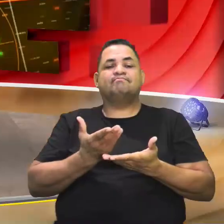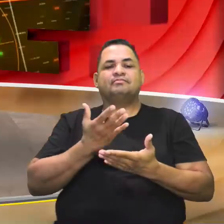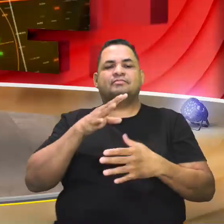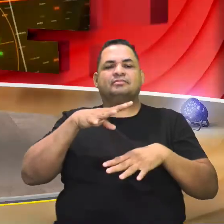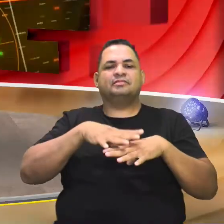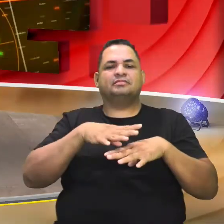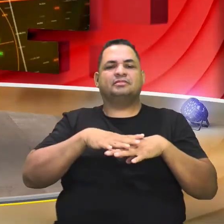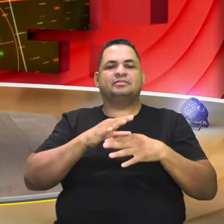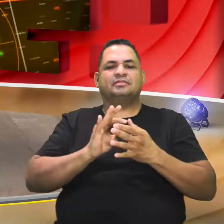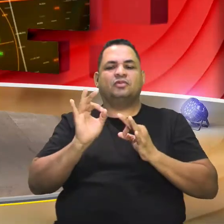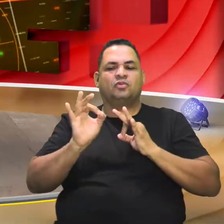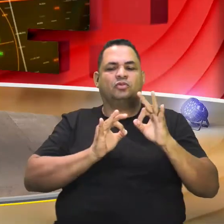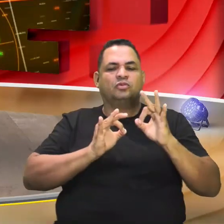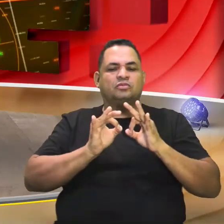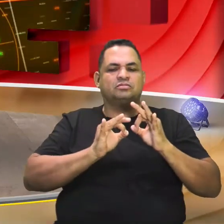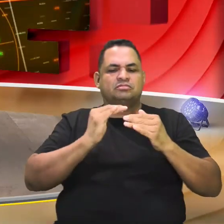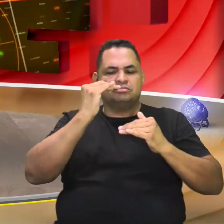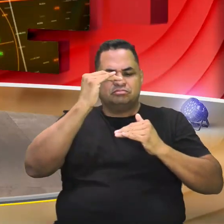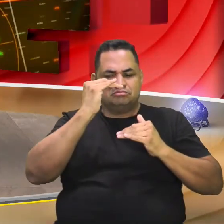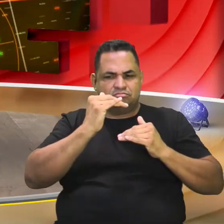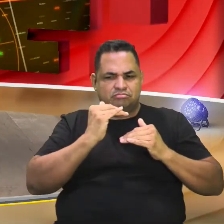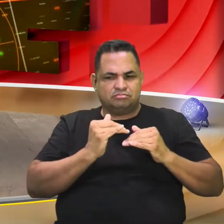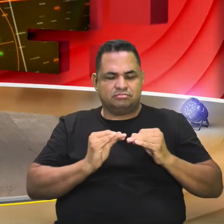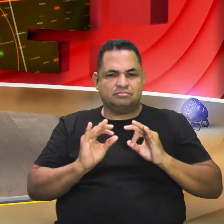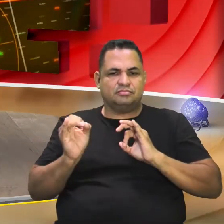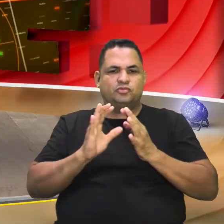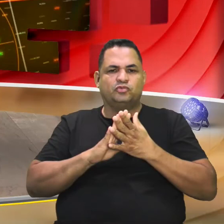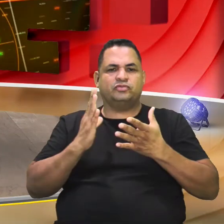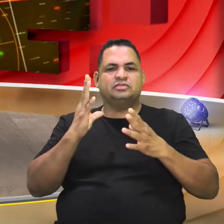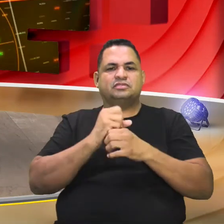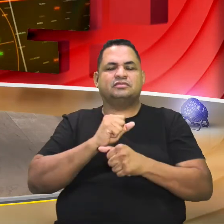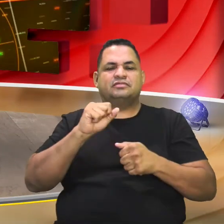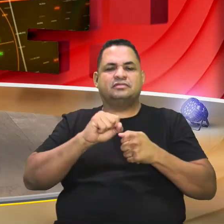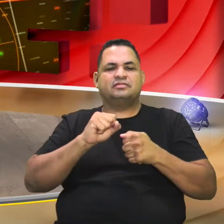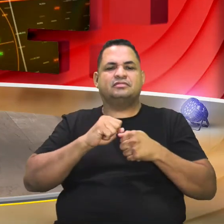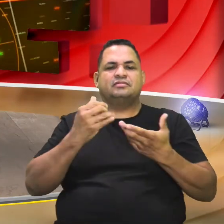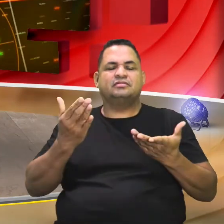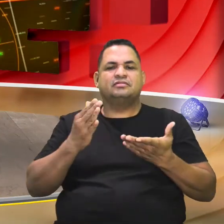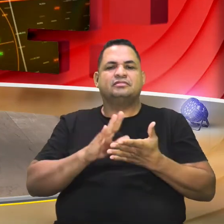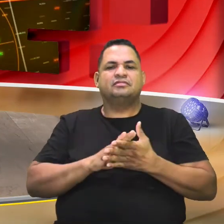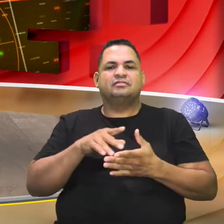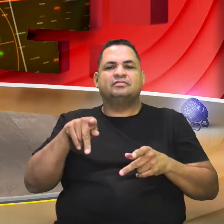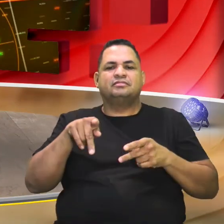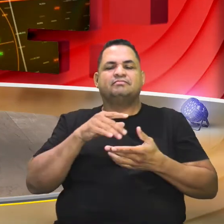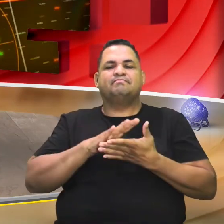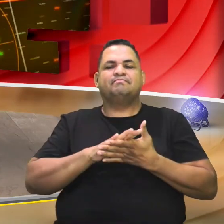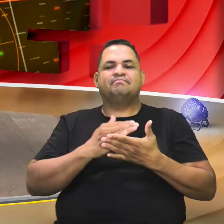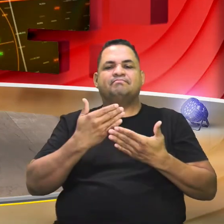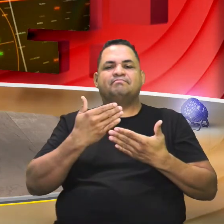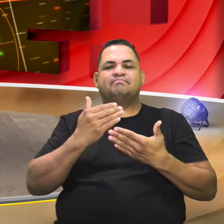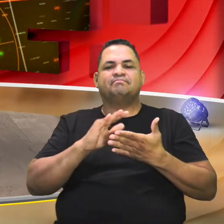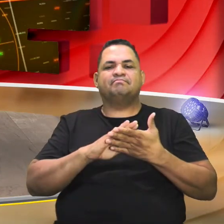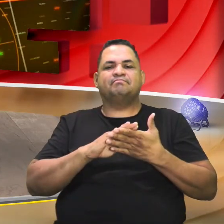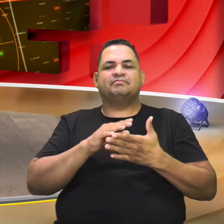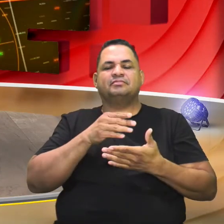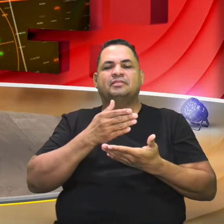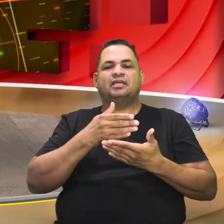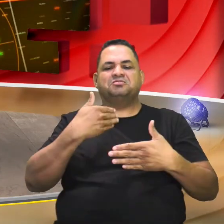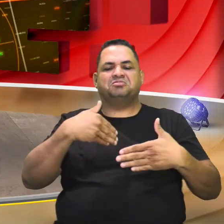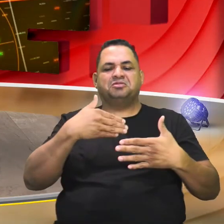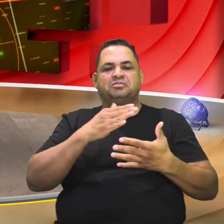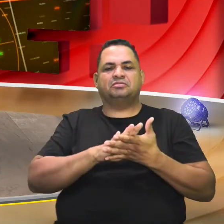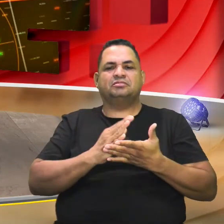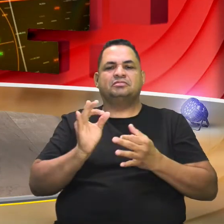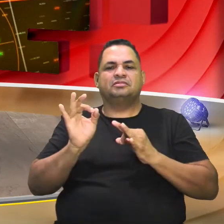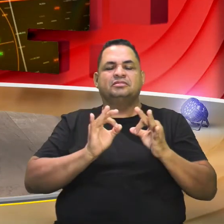era o arme e efetue, né? Só. Arme e efetue, faça conta. Era só fazer cálculo, só fazer cálculo. As provas eram determine, efetue e calcule.